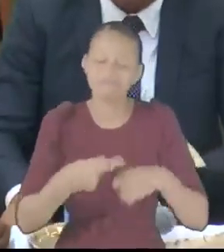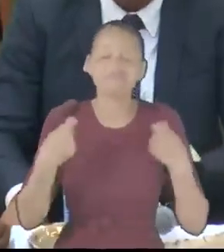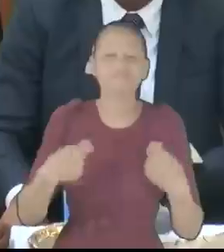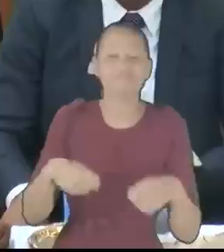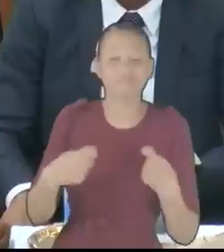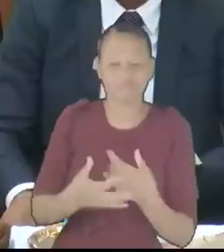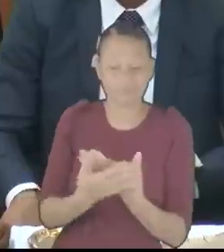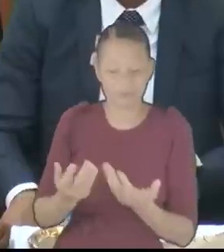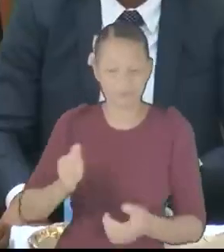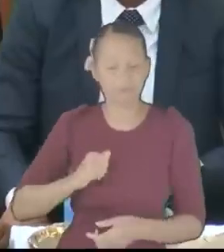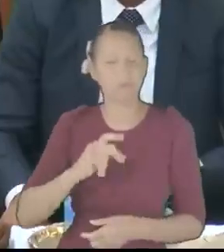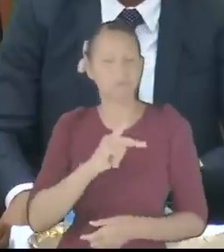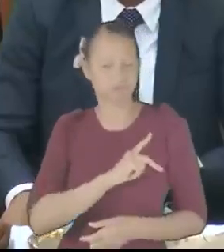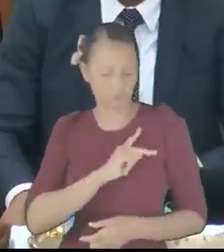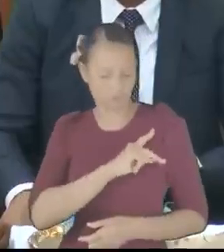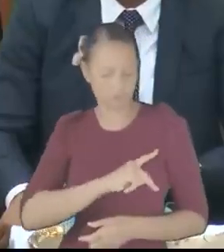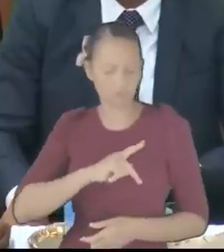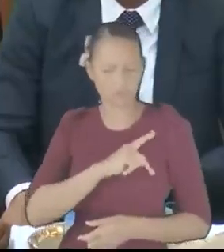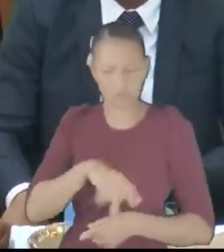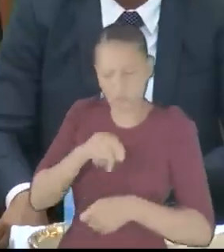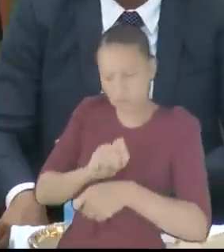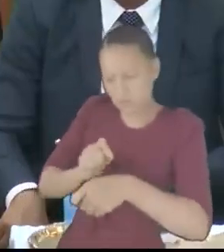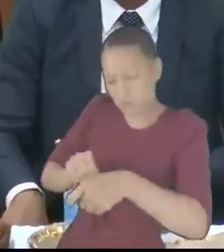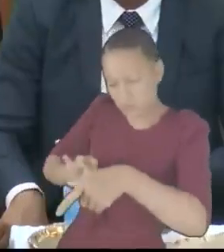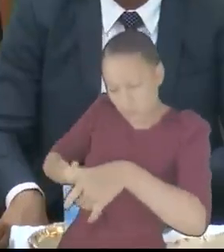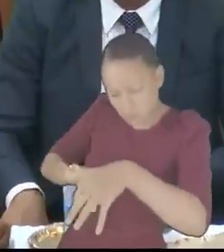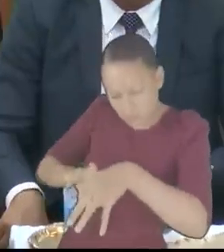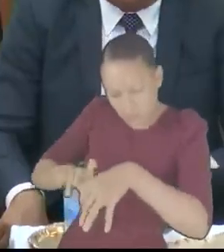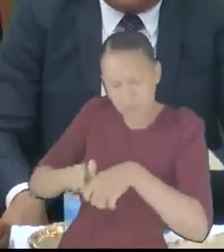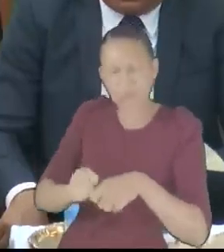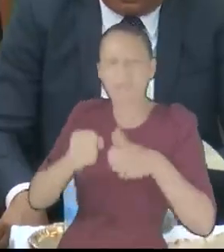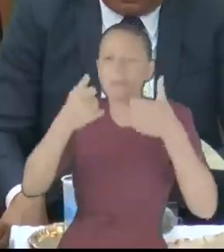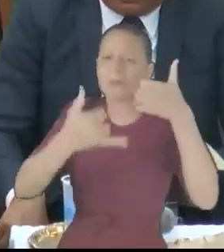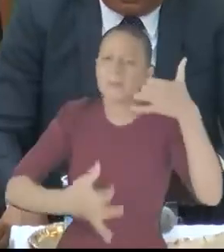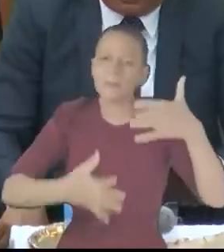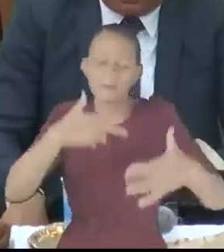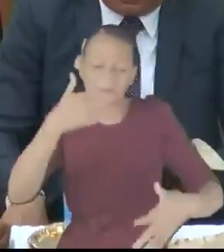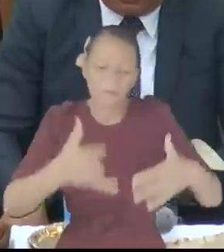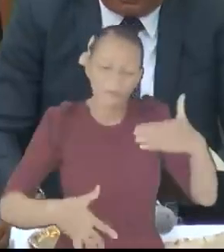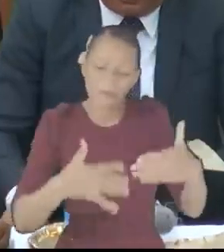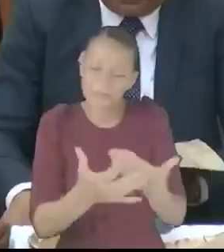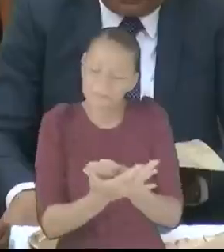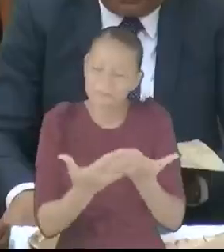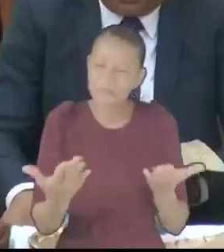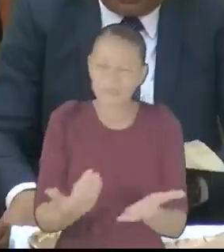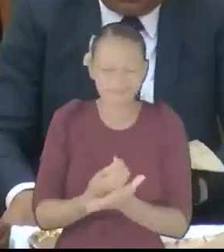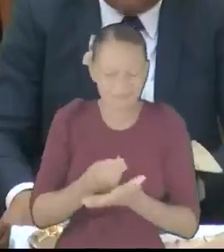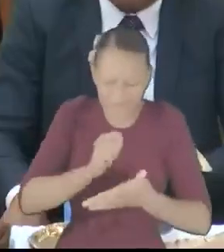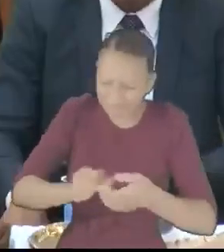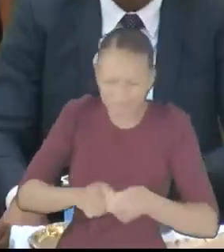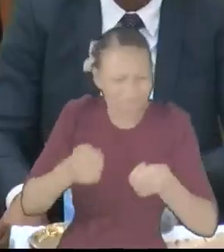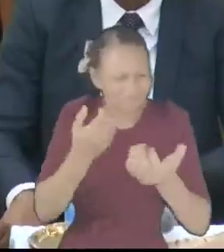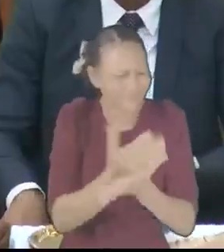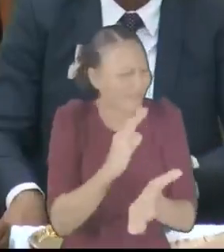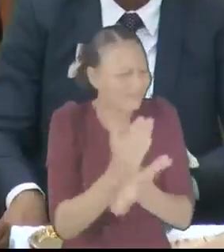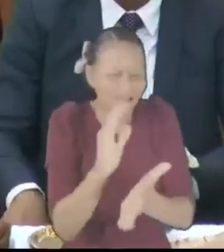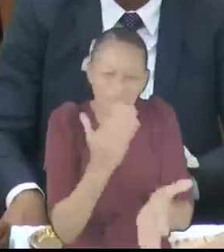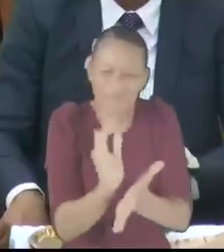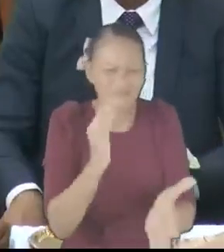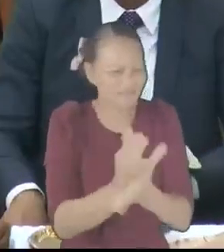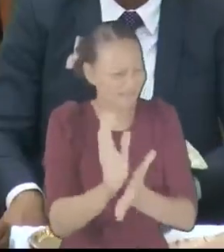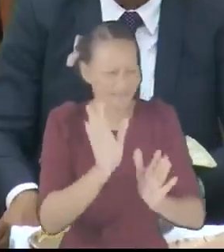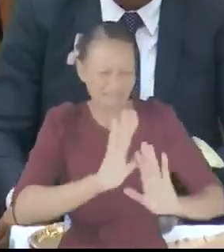São Paulo escrever uma carta para eles, falando de que nada disso é necessário para a